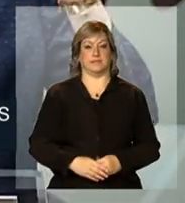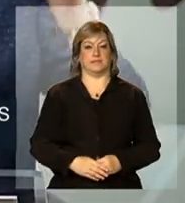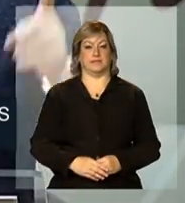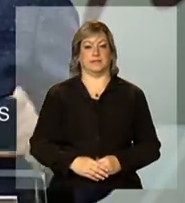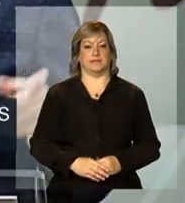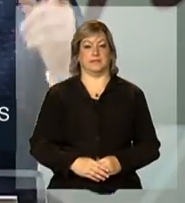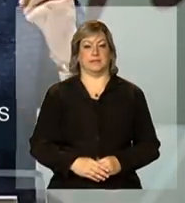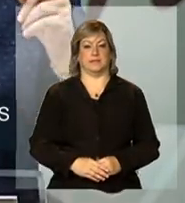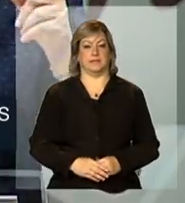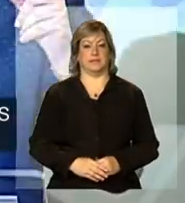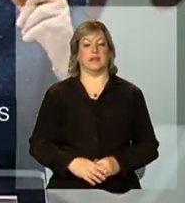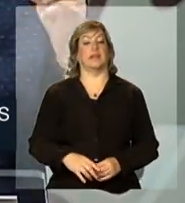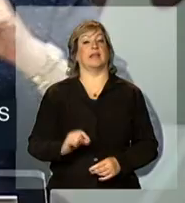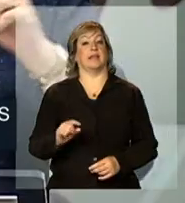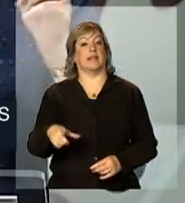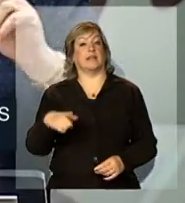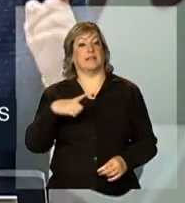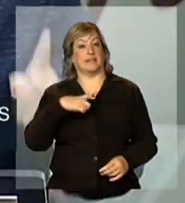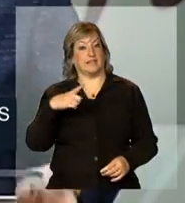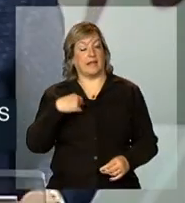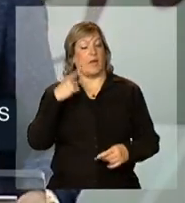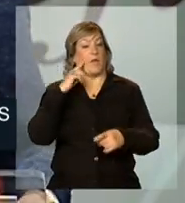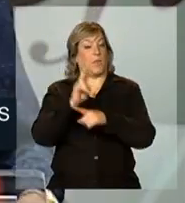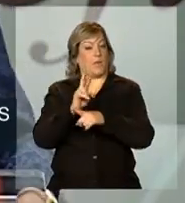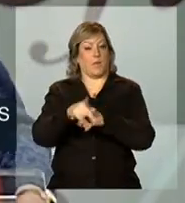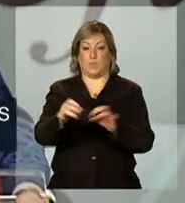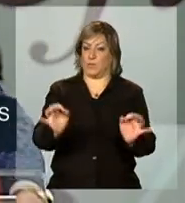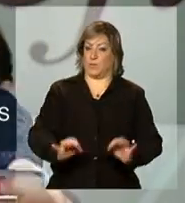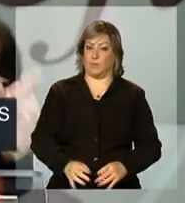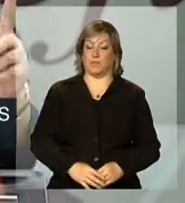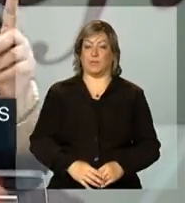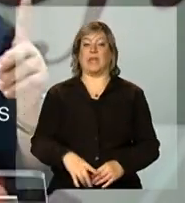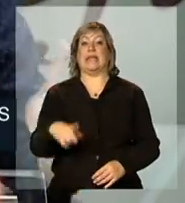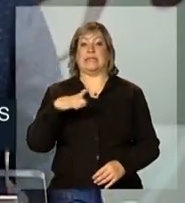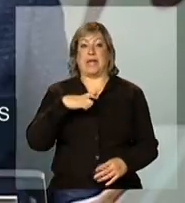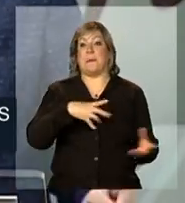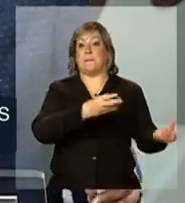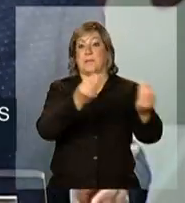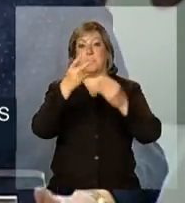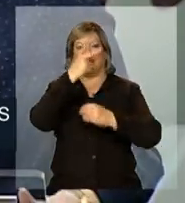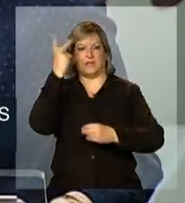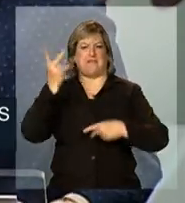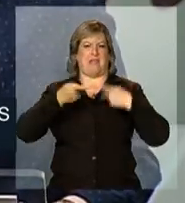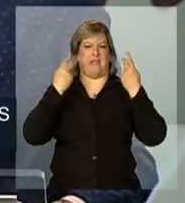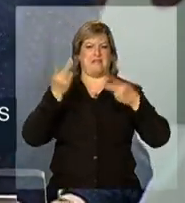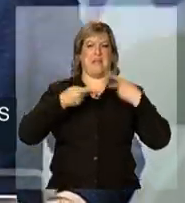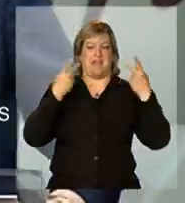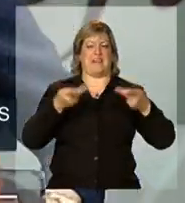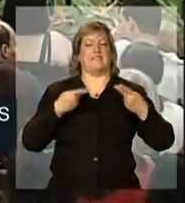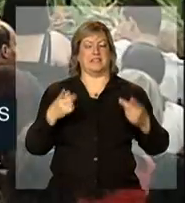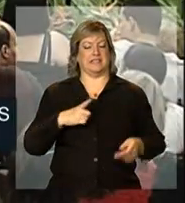Não está não, porque eu cuidei. Está não. Tem muita gente queixando